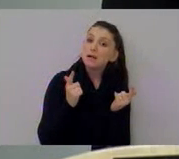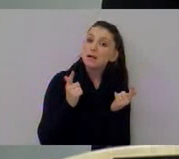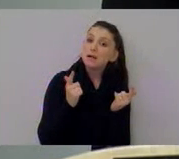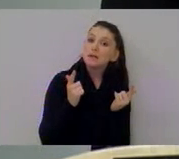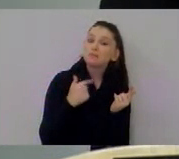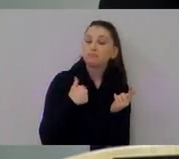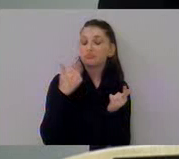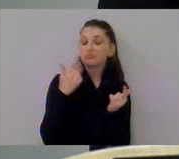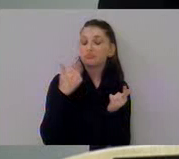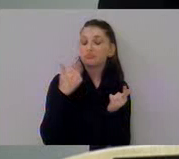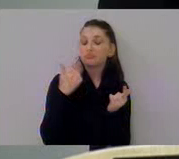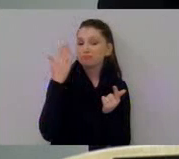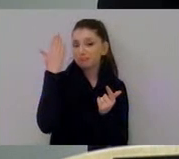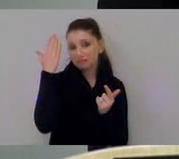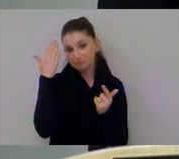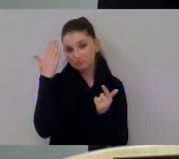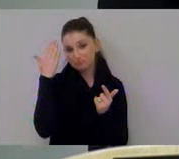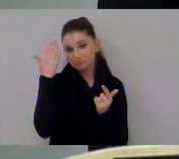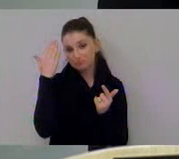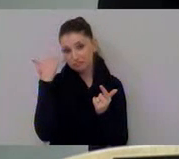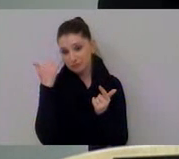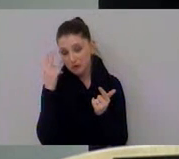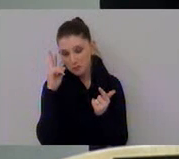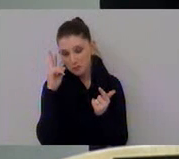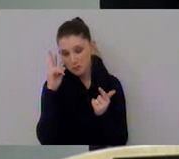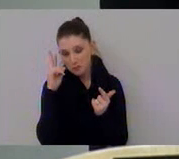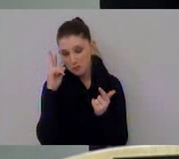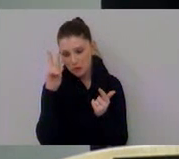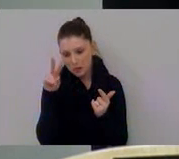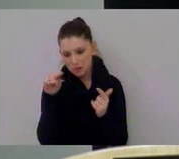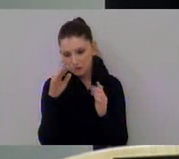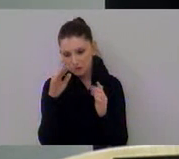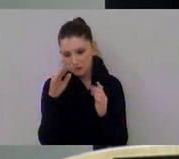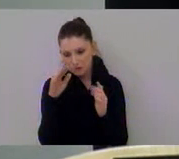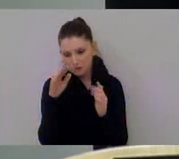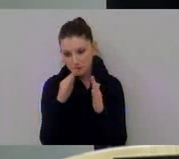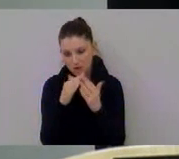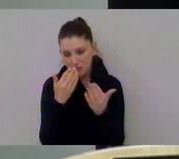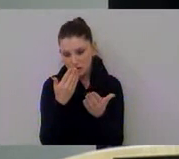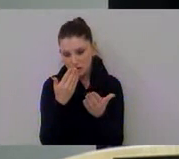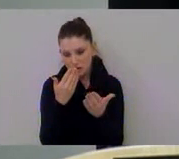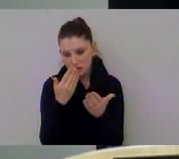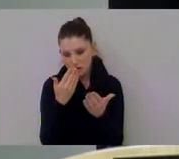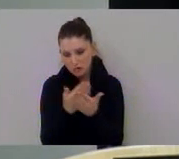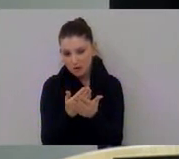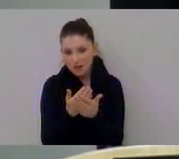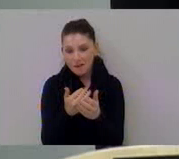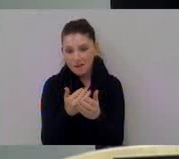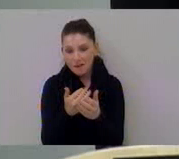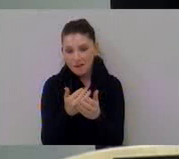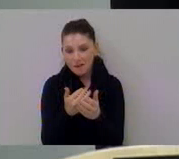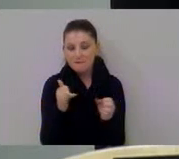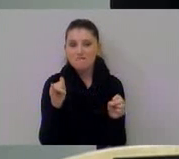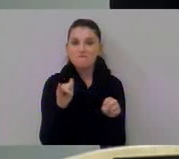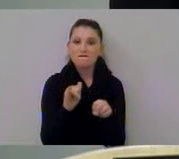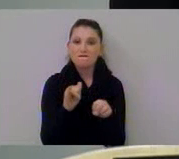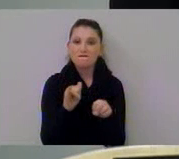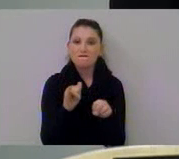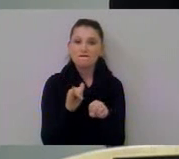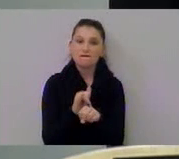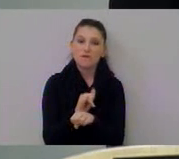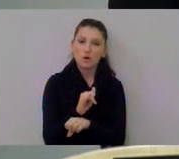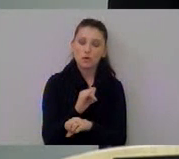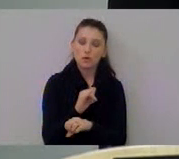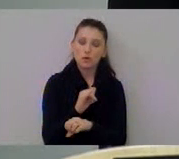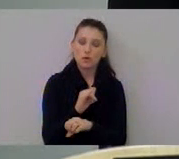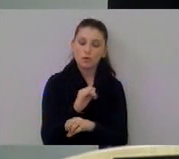em várias escolas, tem faltado material de limpeza,